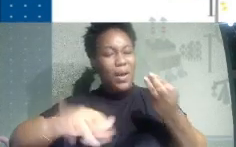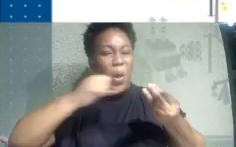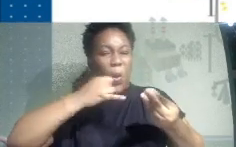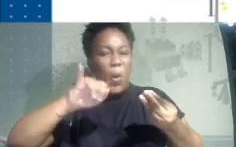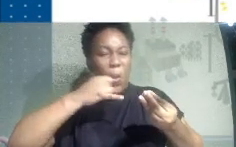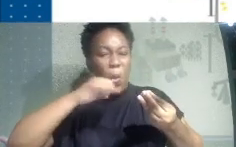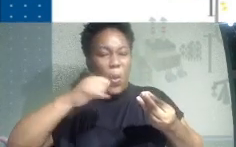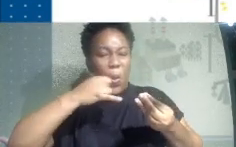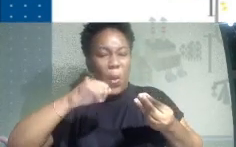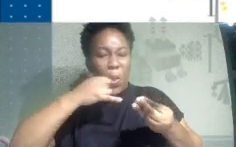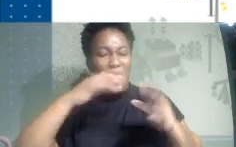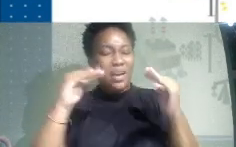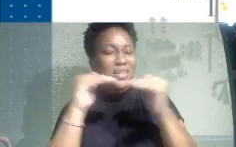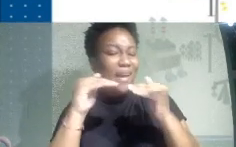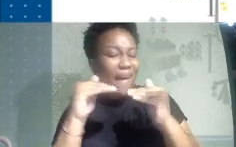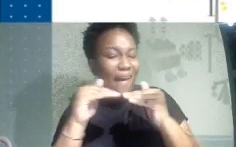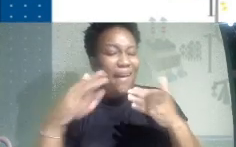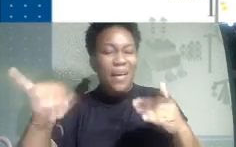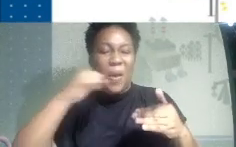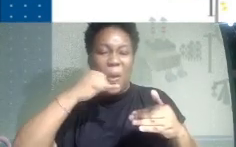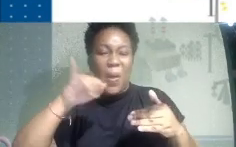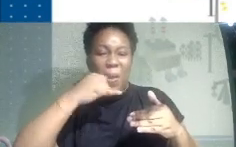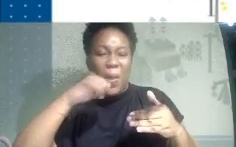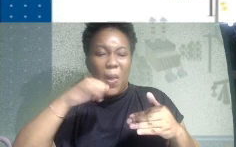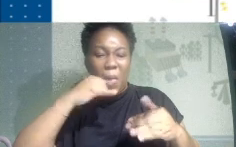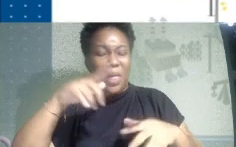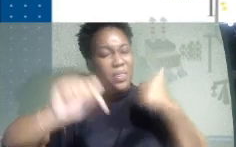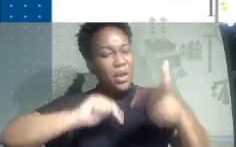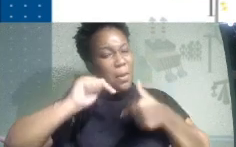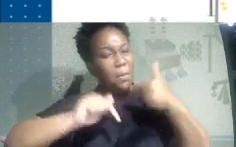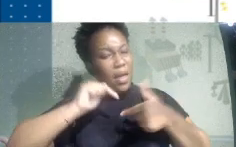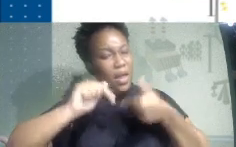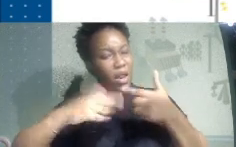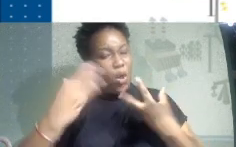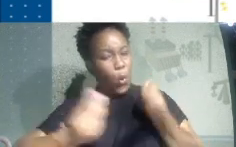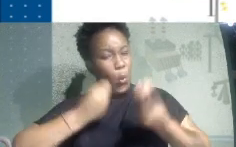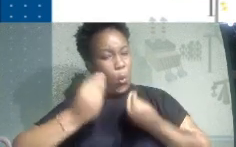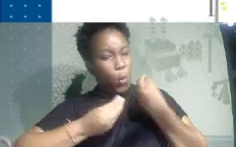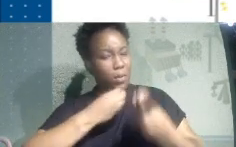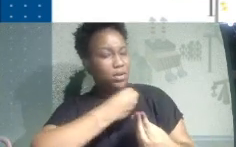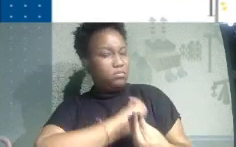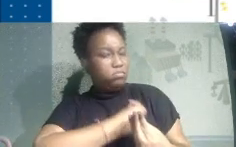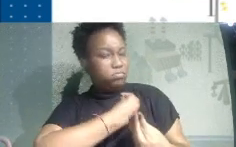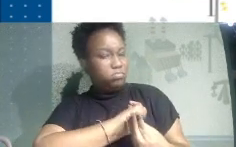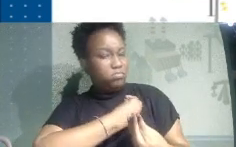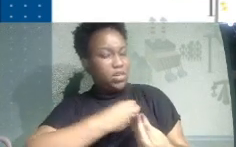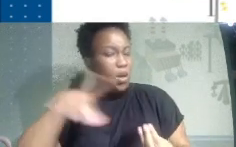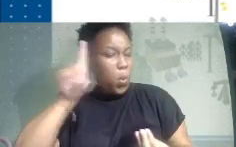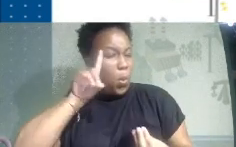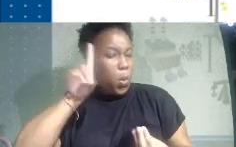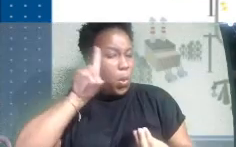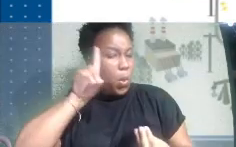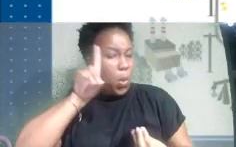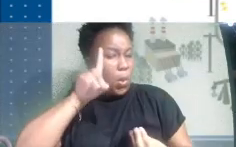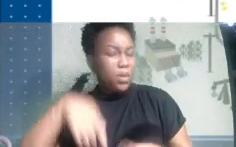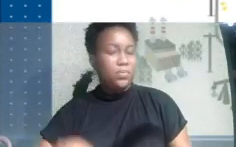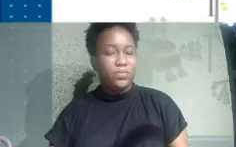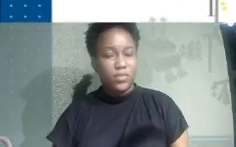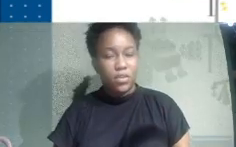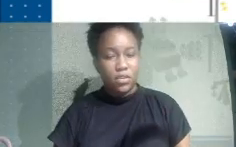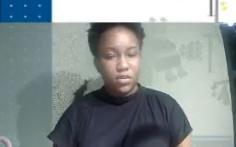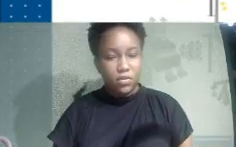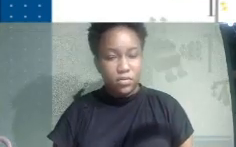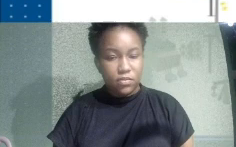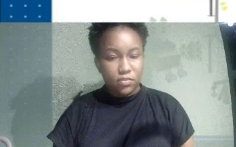nossa residência, chega na nossa casa, chega no nosso trabalho? Como que ela faz parte do nosso dia a dia?